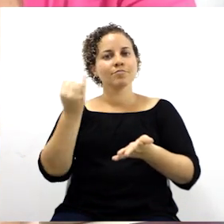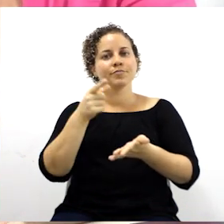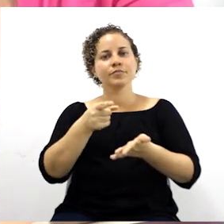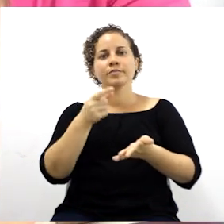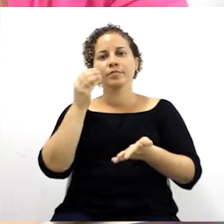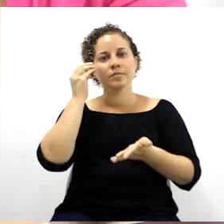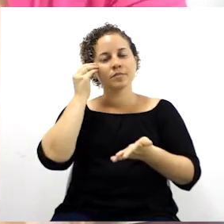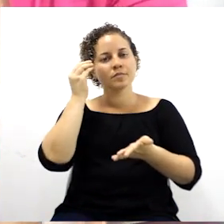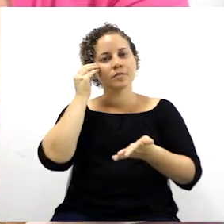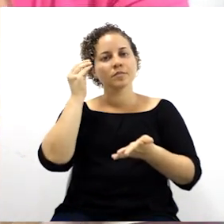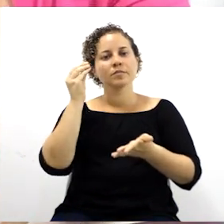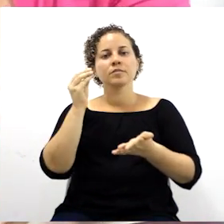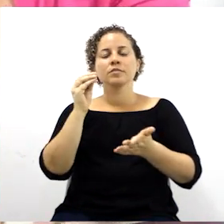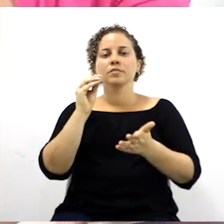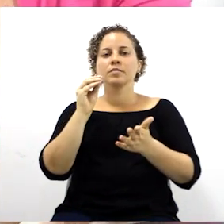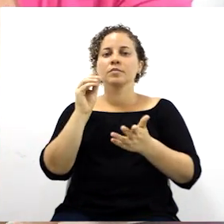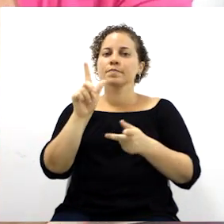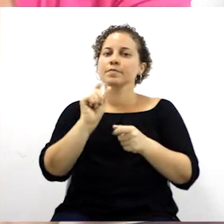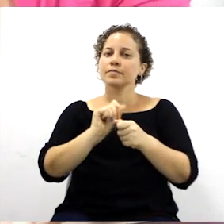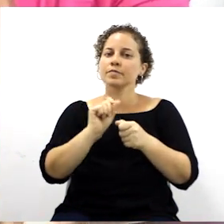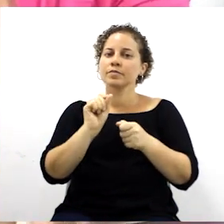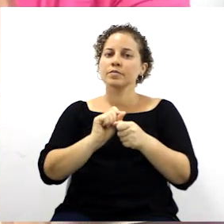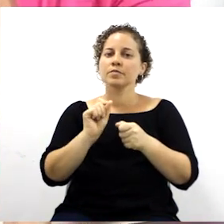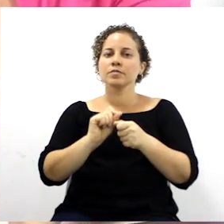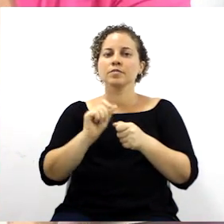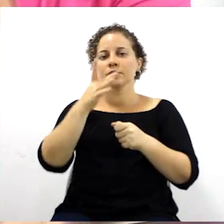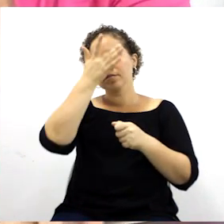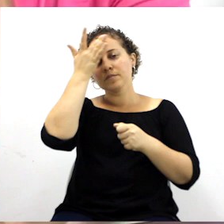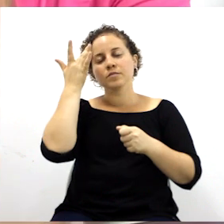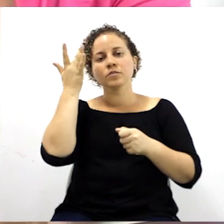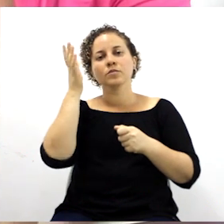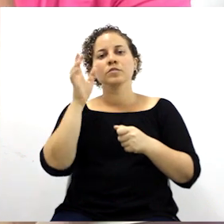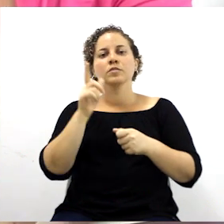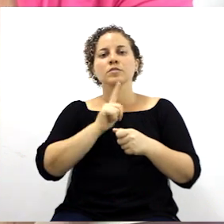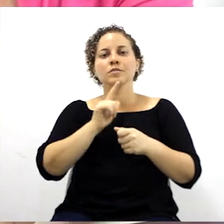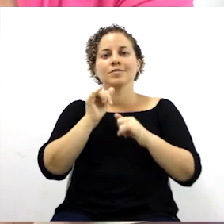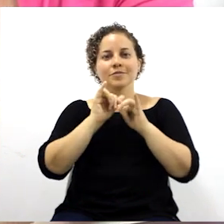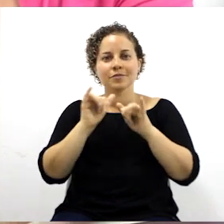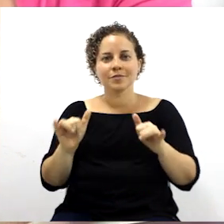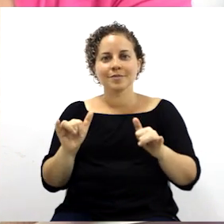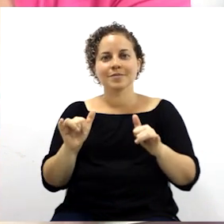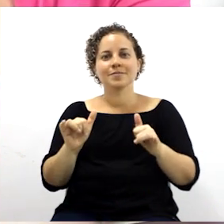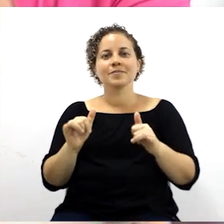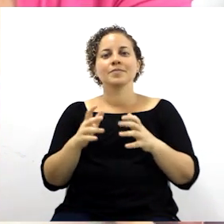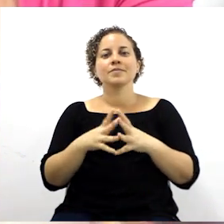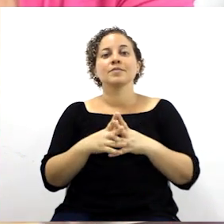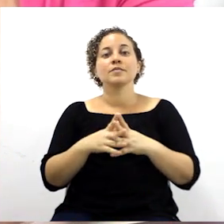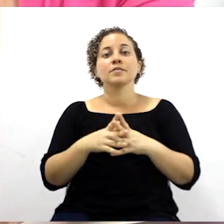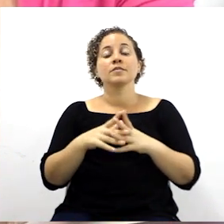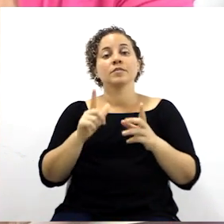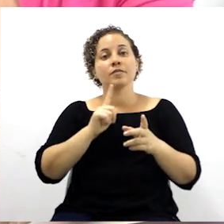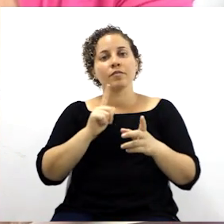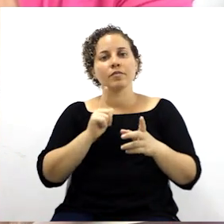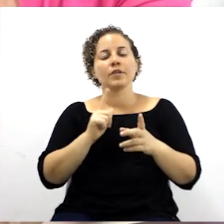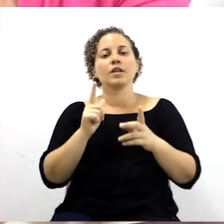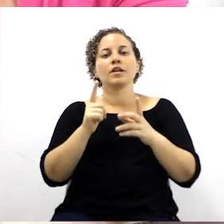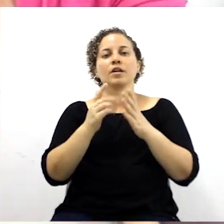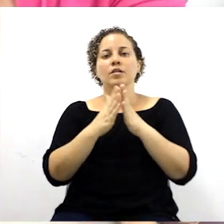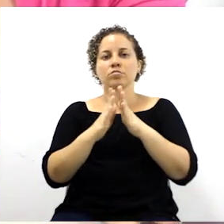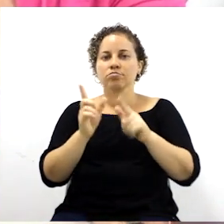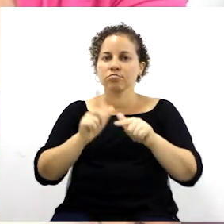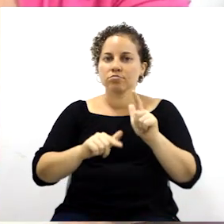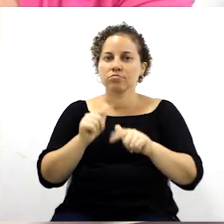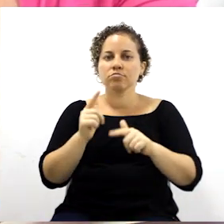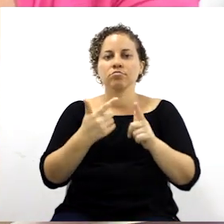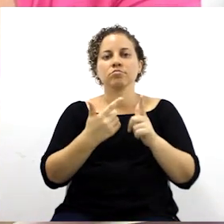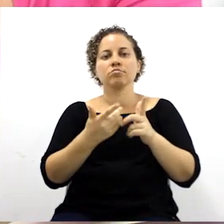lance mão desse recurso para fazer com que o usuário tenha essa informação. Então, tem um recurso que você pode utilizar também, que seriam as